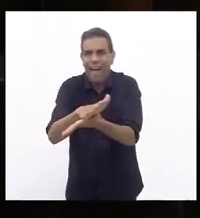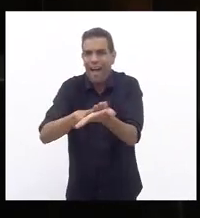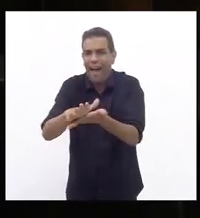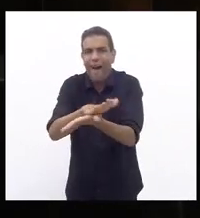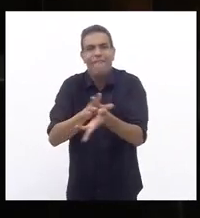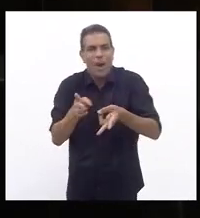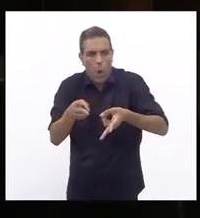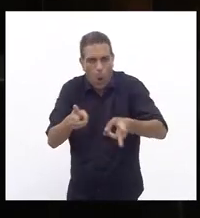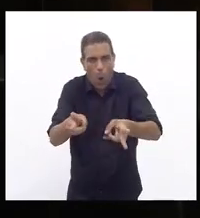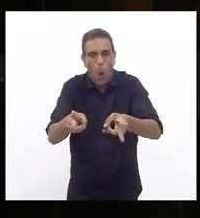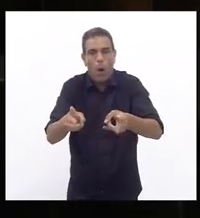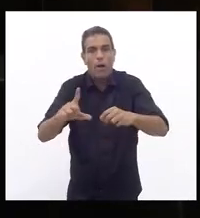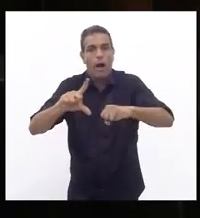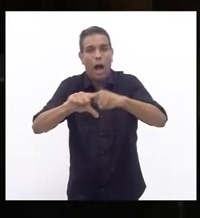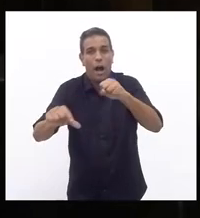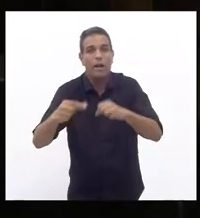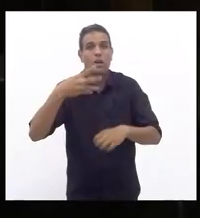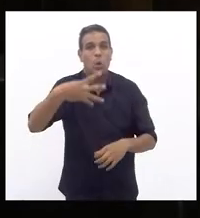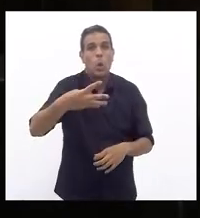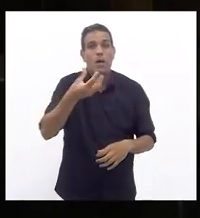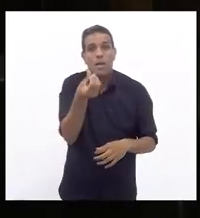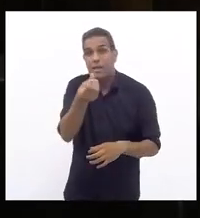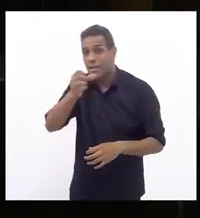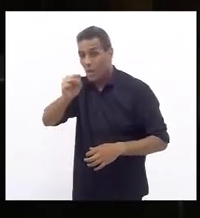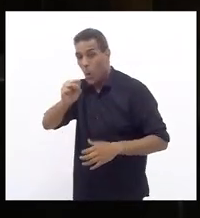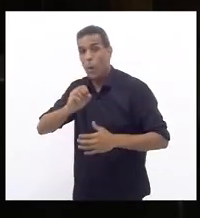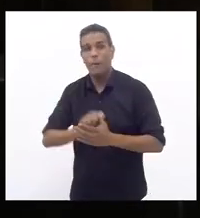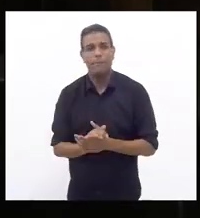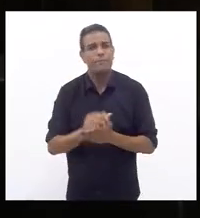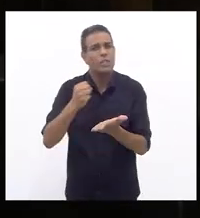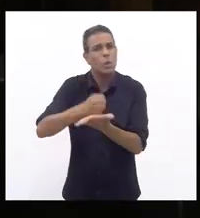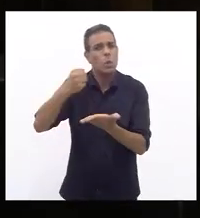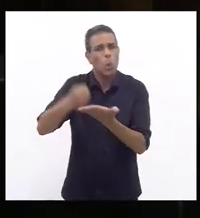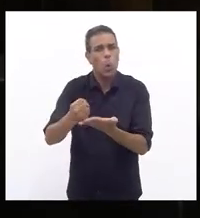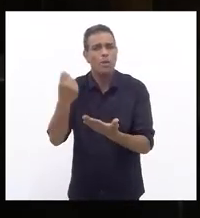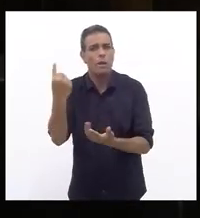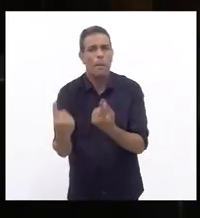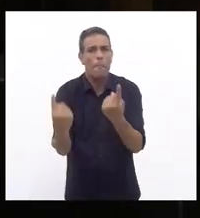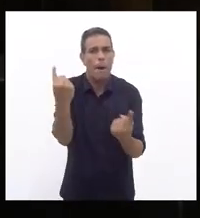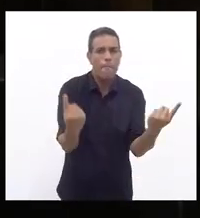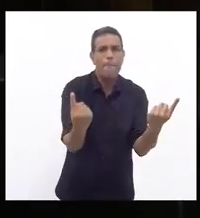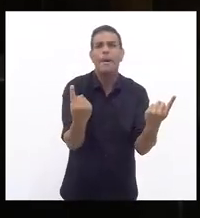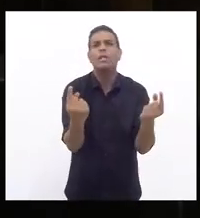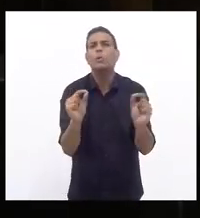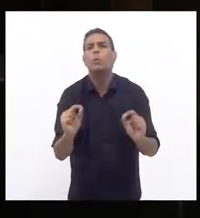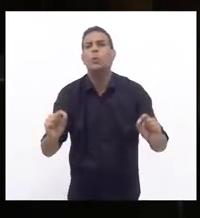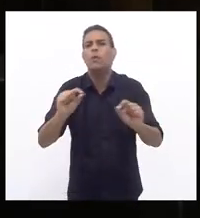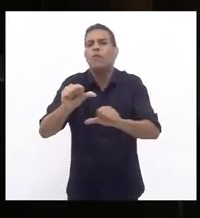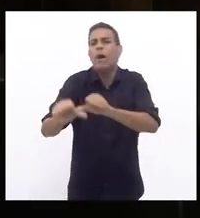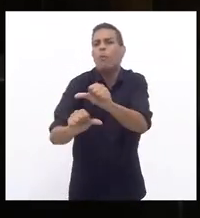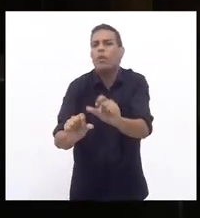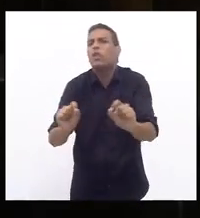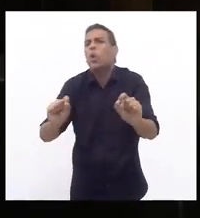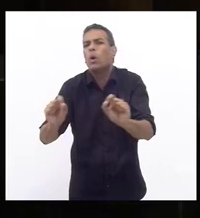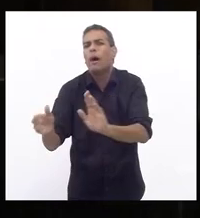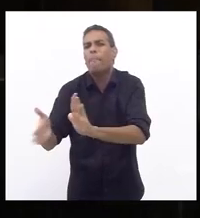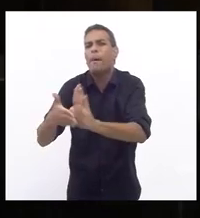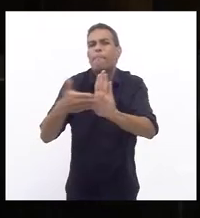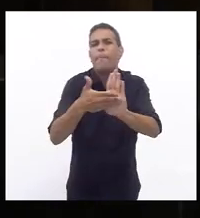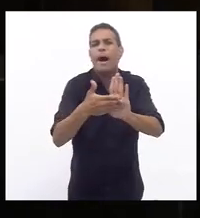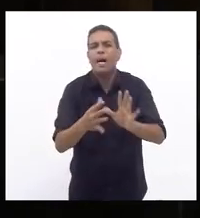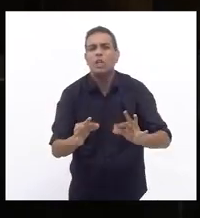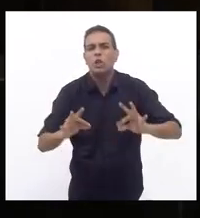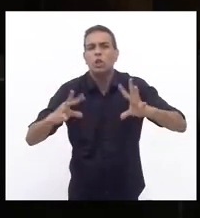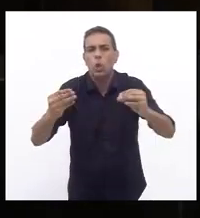empregados. O artigo 468. Nos contratos individuais de trabalho, só é lícita a alteração das respectivas